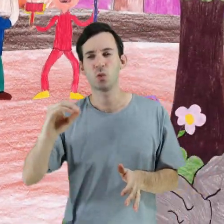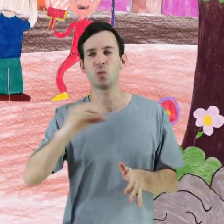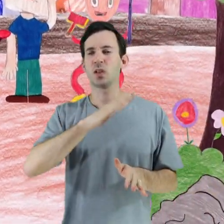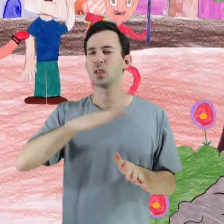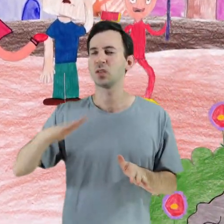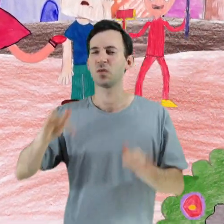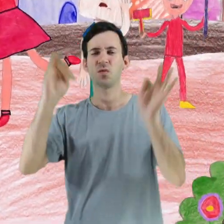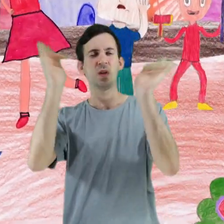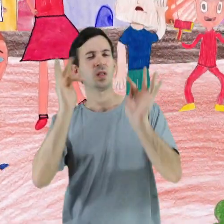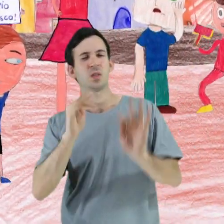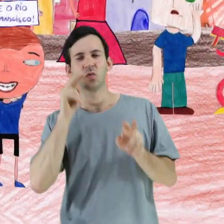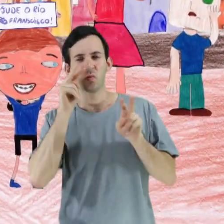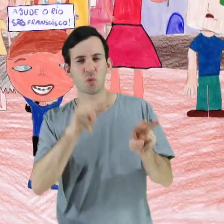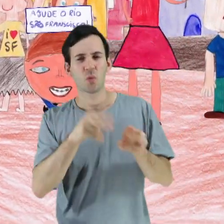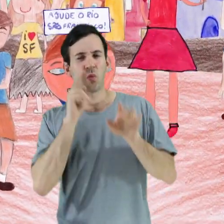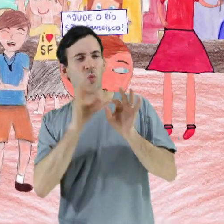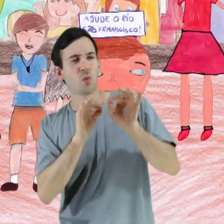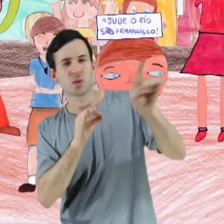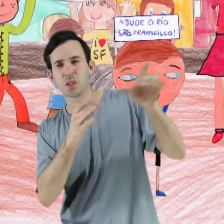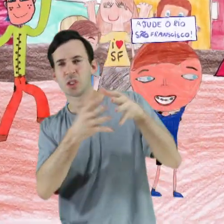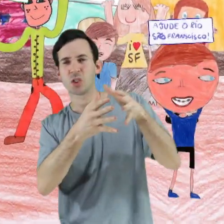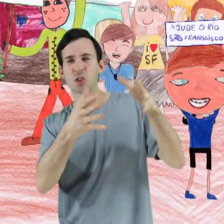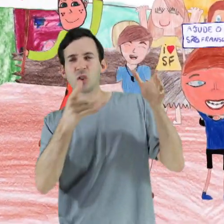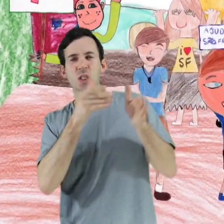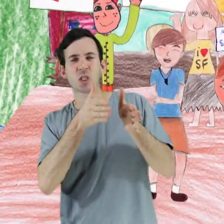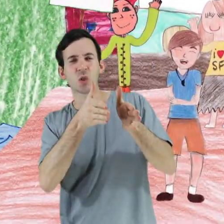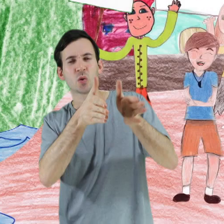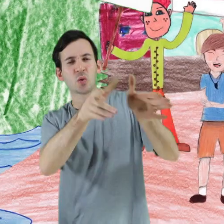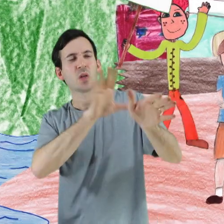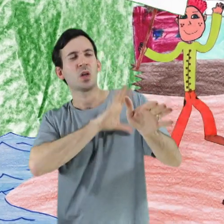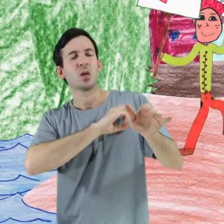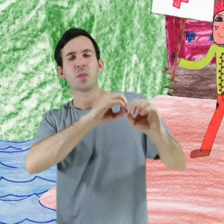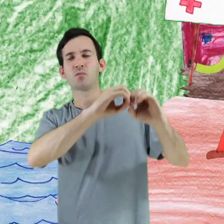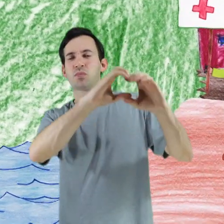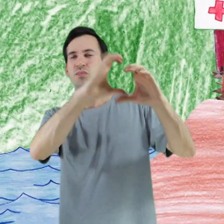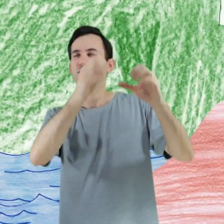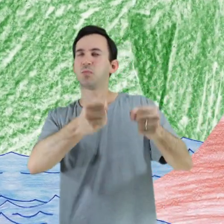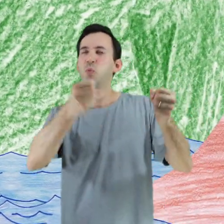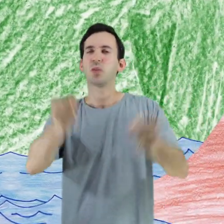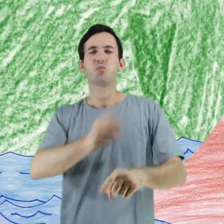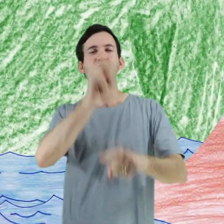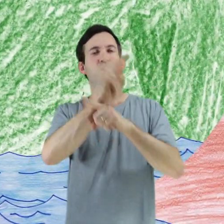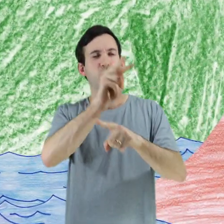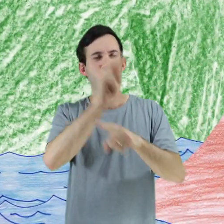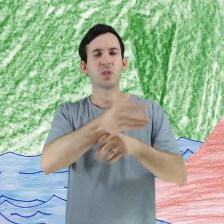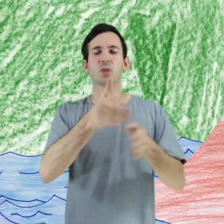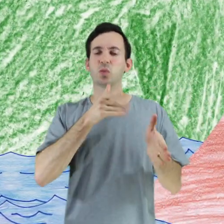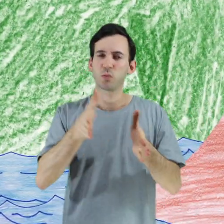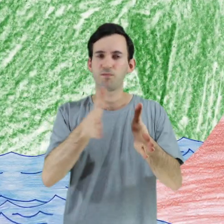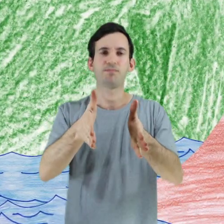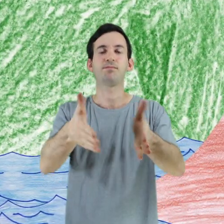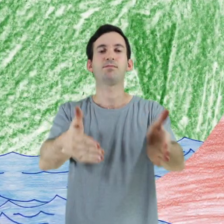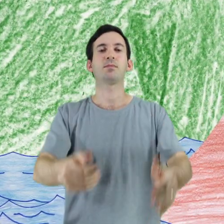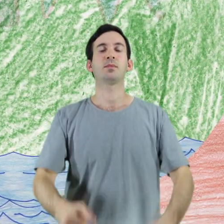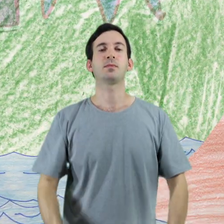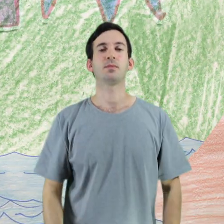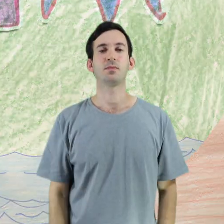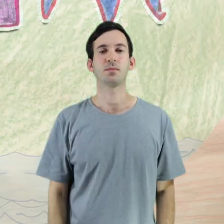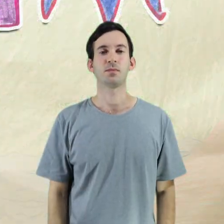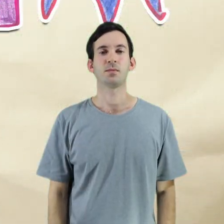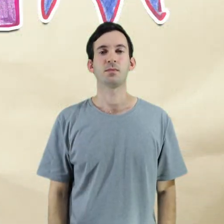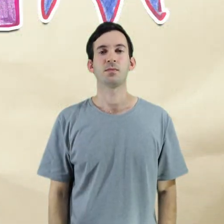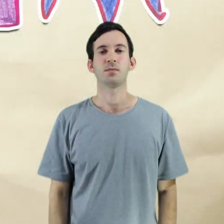felizes observavam de longe a grandeza do rio, enquanto sentiam o amor em poder preservá-lo.